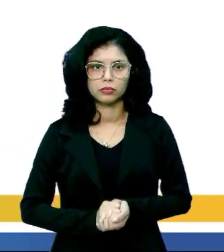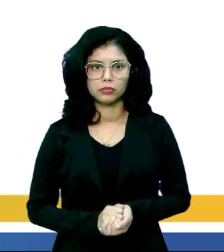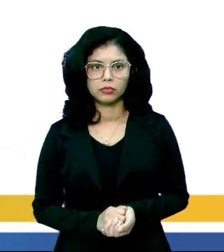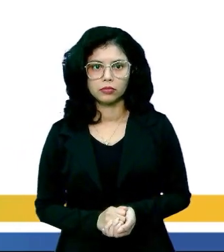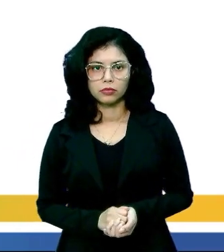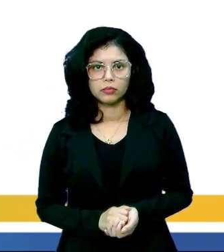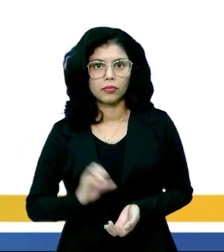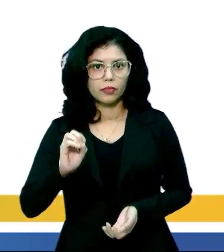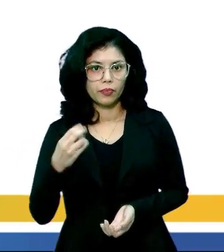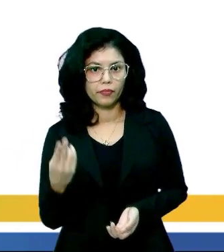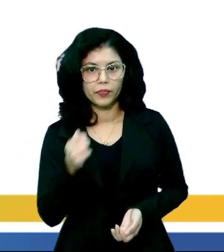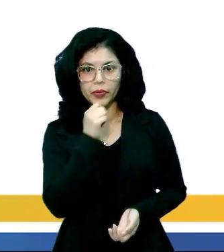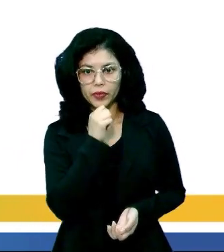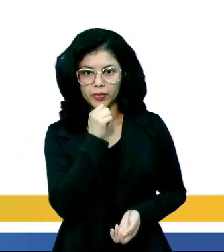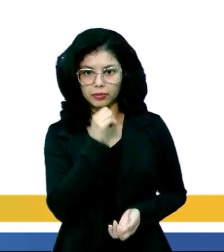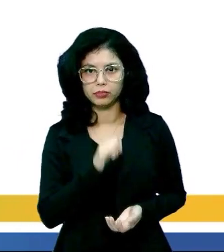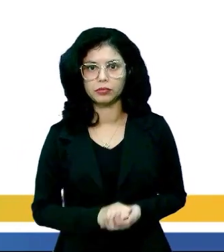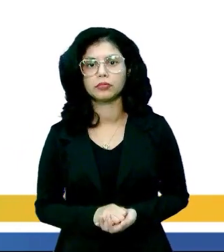9.600, ou seja,